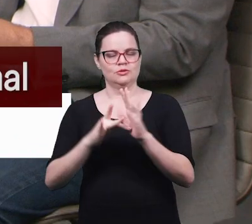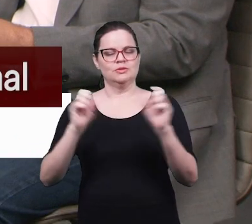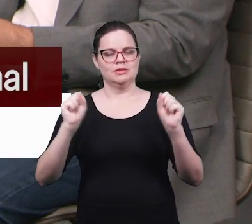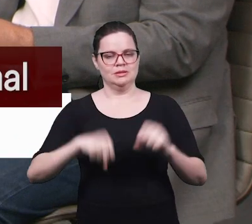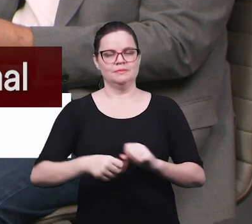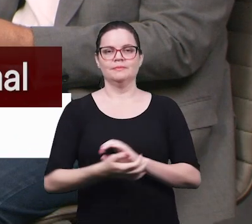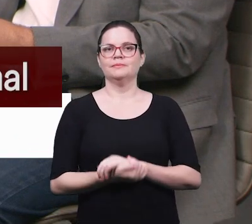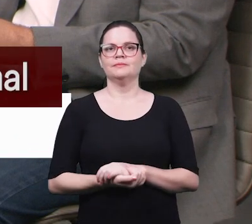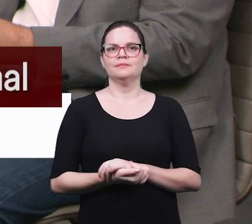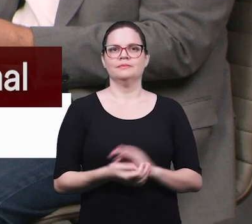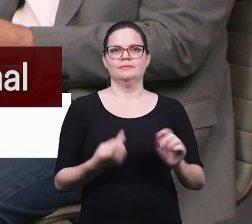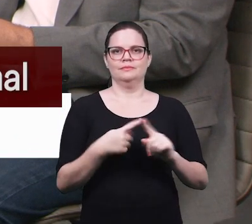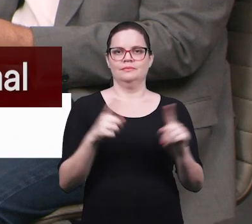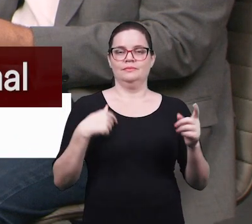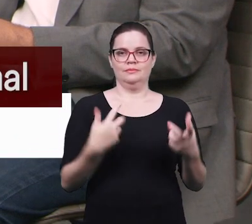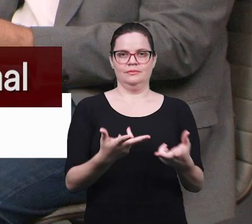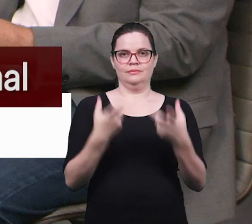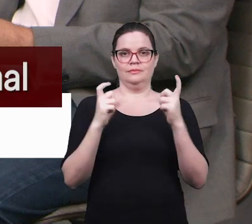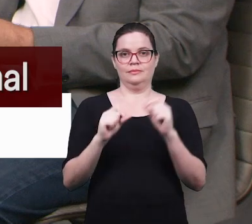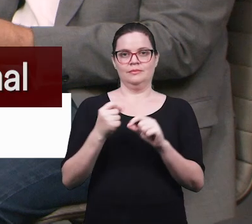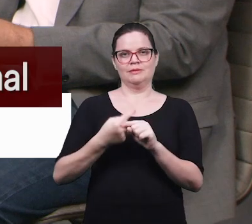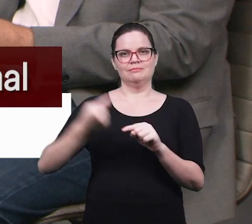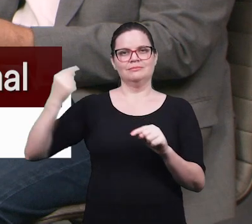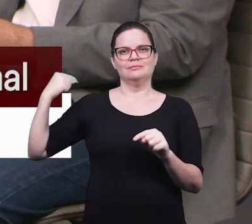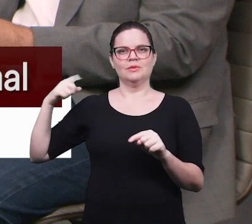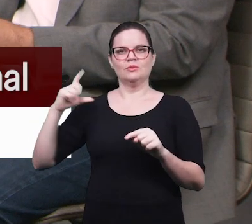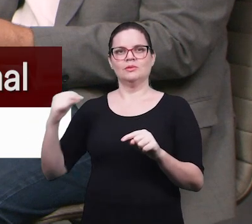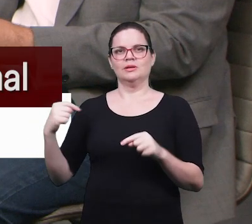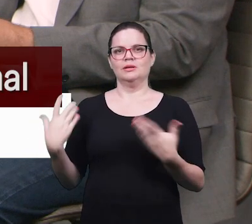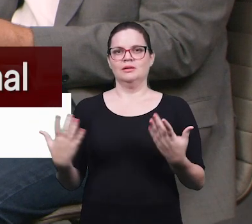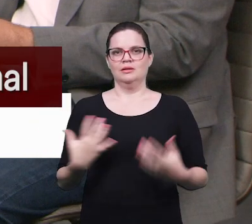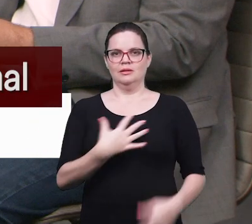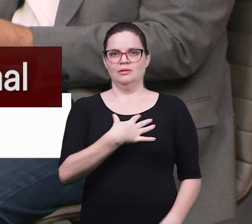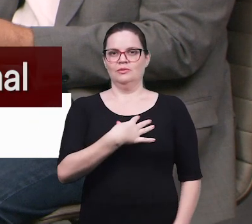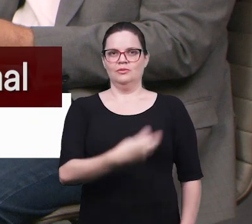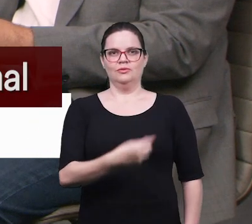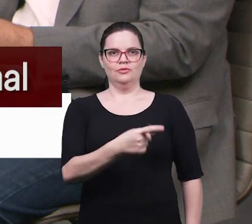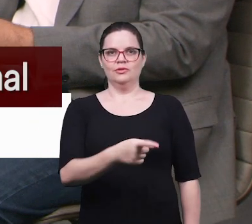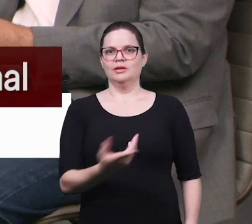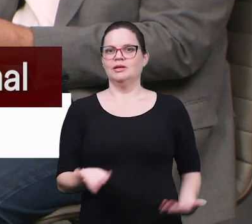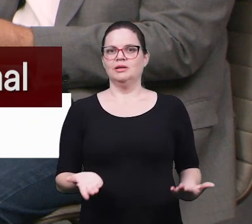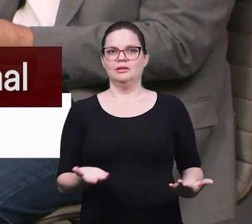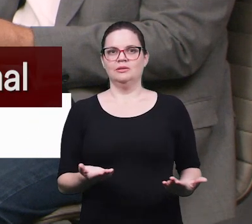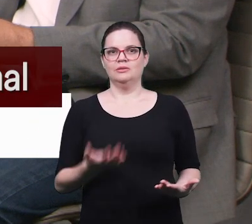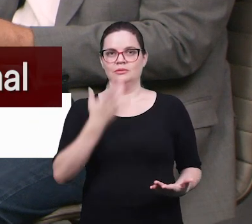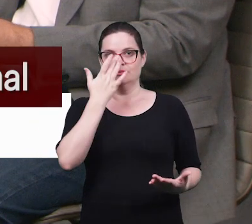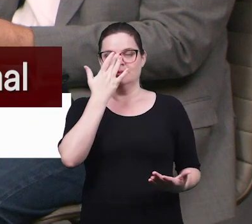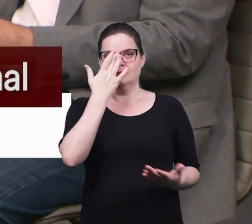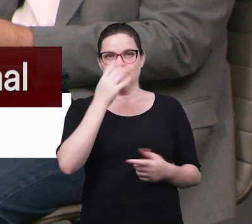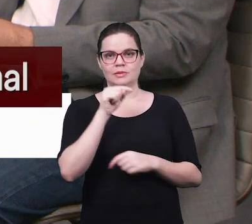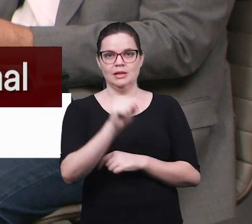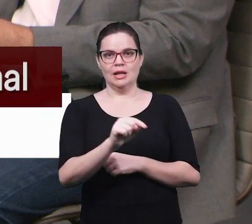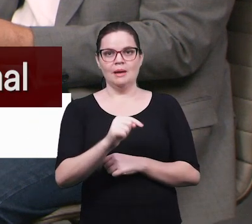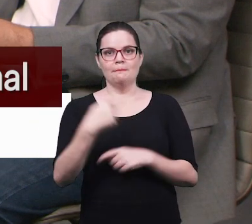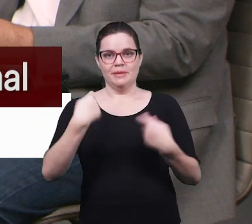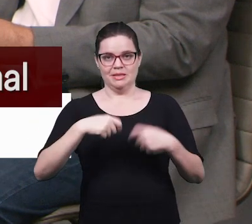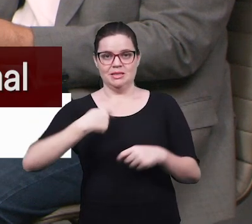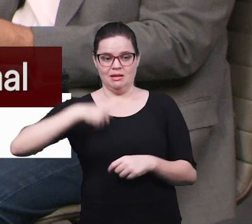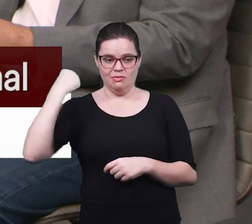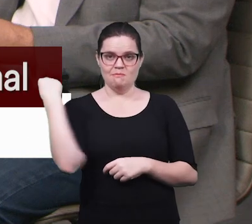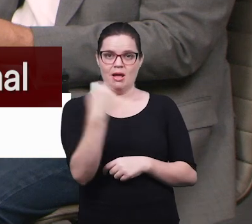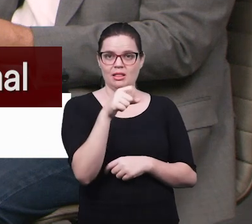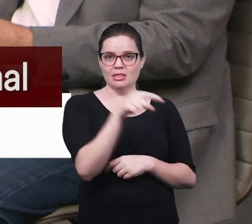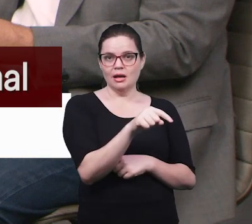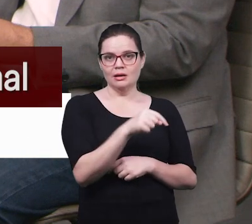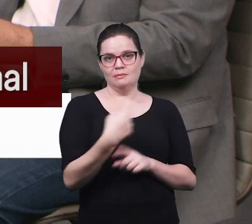pastor, é que naquela época ali o filho precisava morrer, né? E hoje o Filho de Deus já morreu no nosso